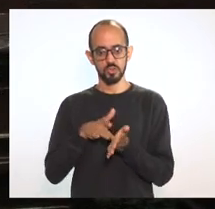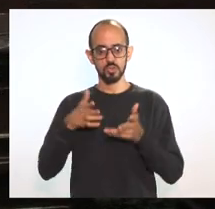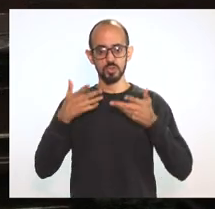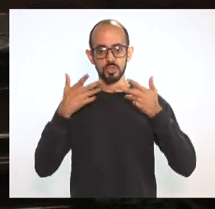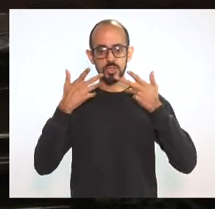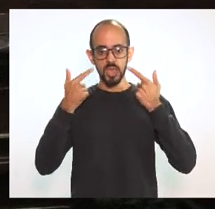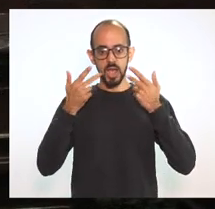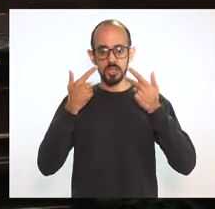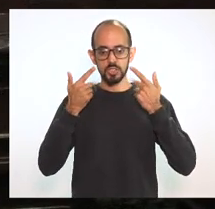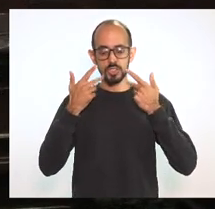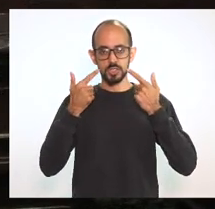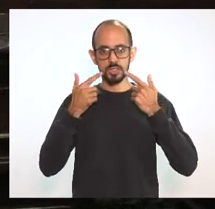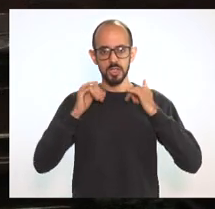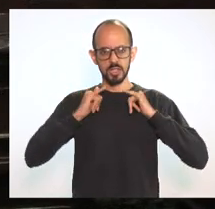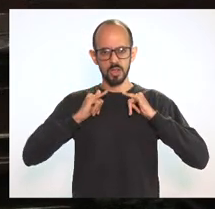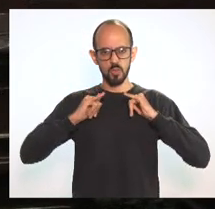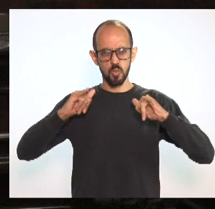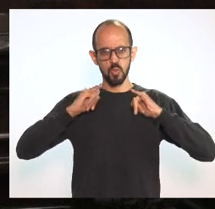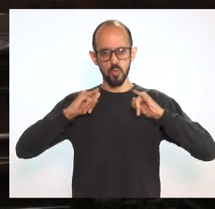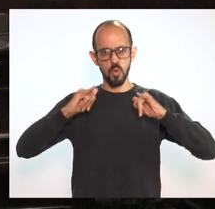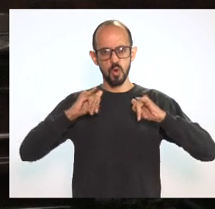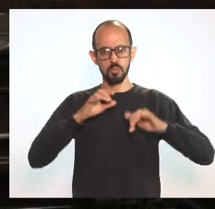pregam o medo, o terror.